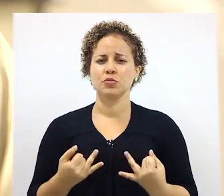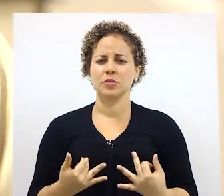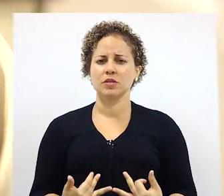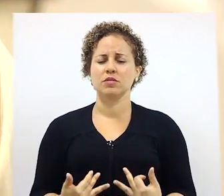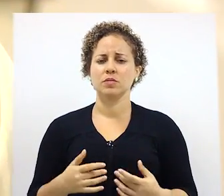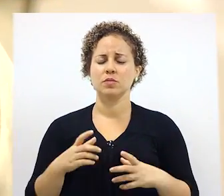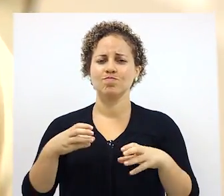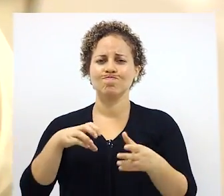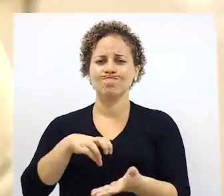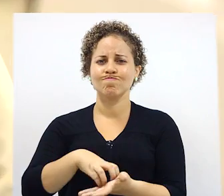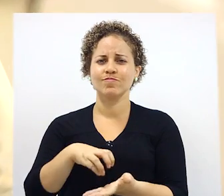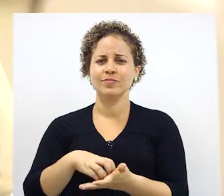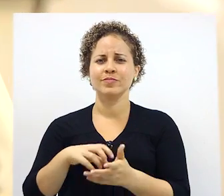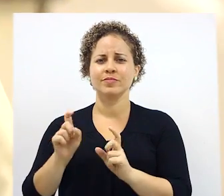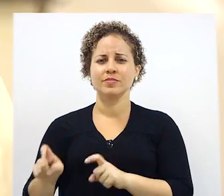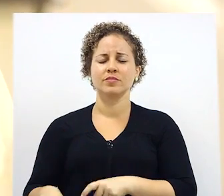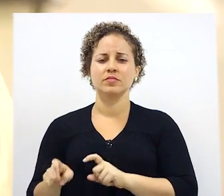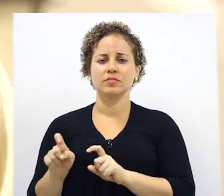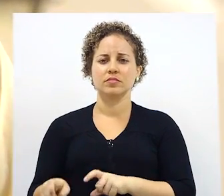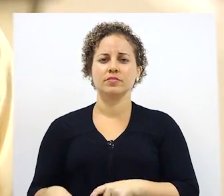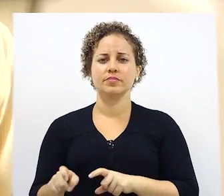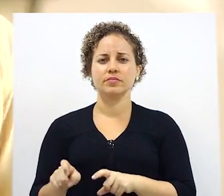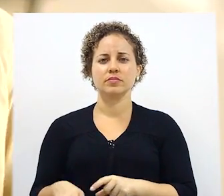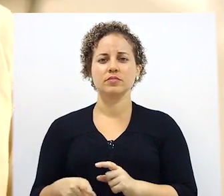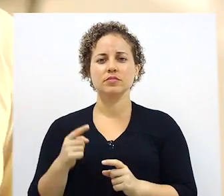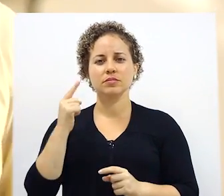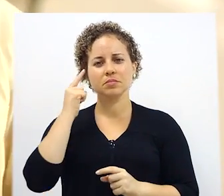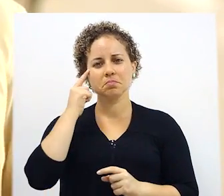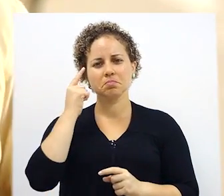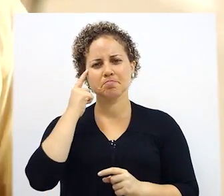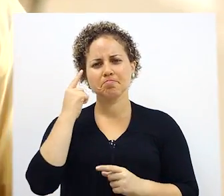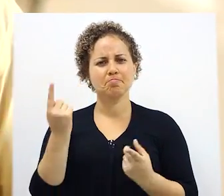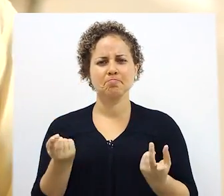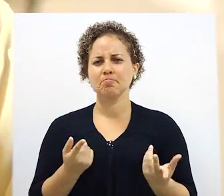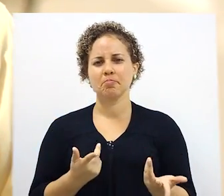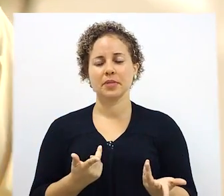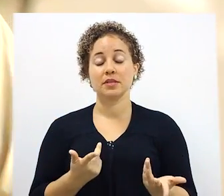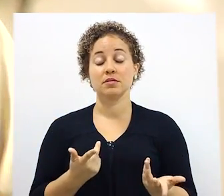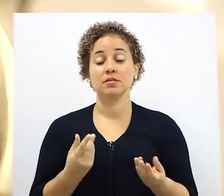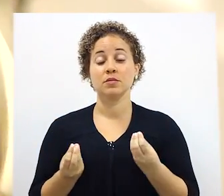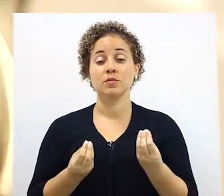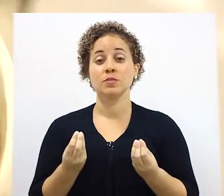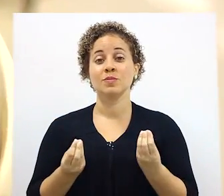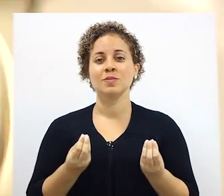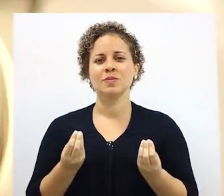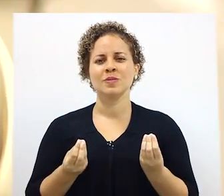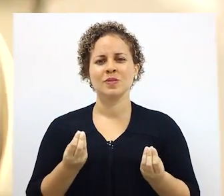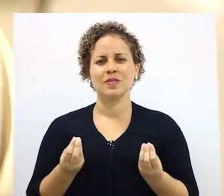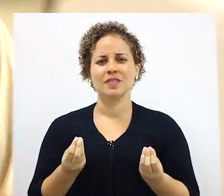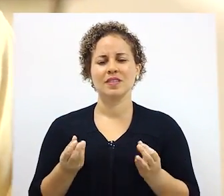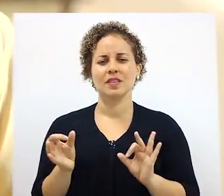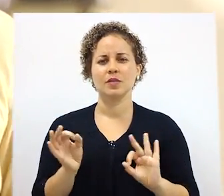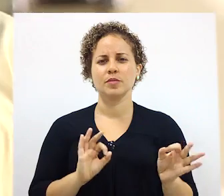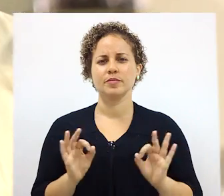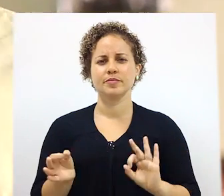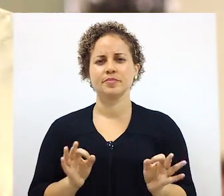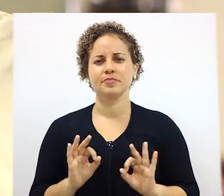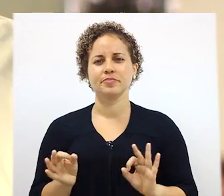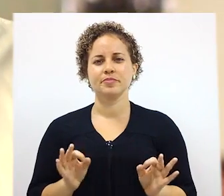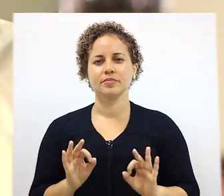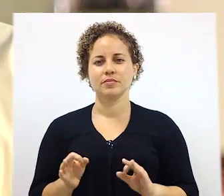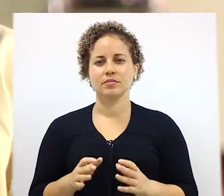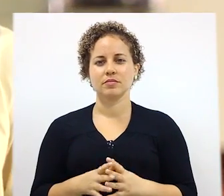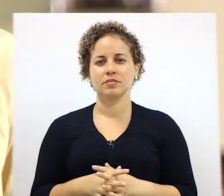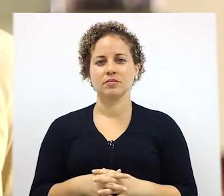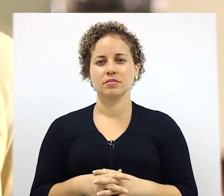ele não é tão assim o quanto você pensa que ele é. Né? O meio rural, ele tem uma estrutura, né, que se